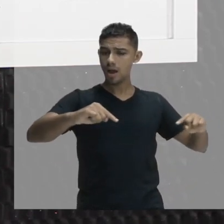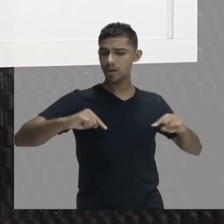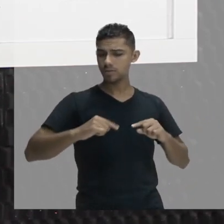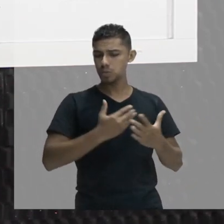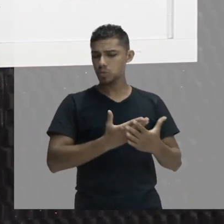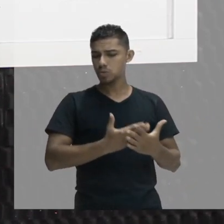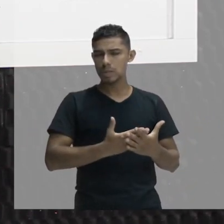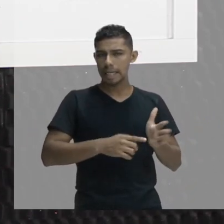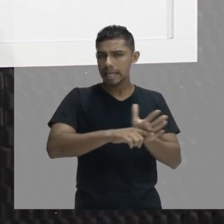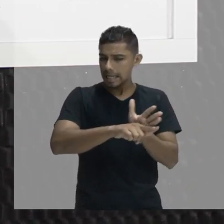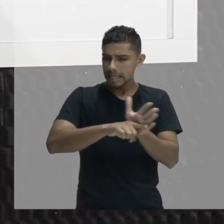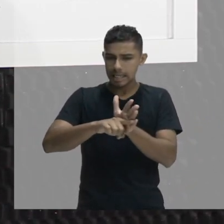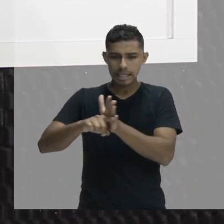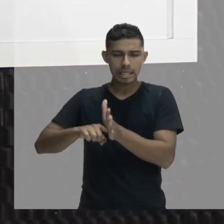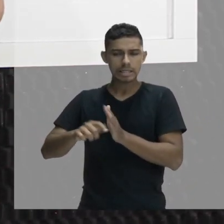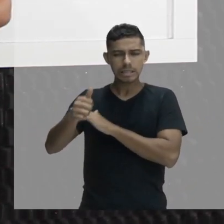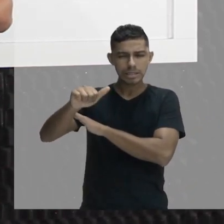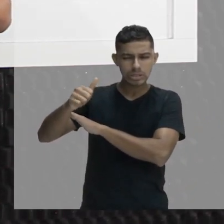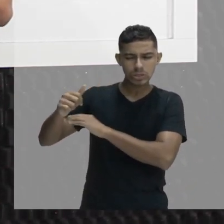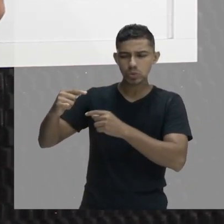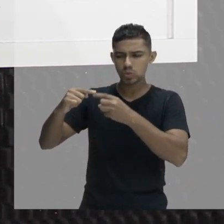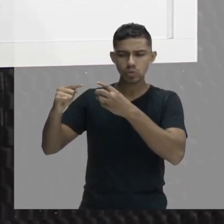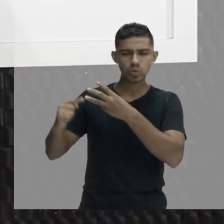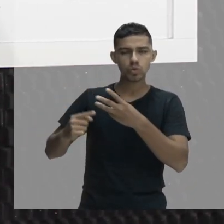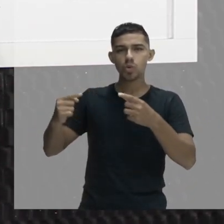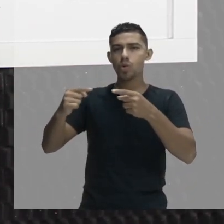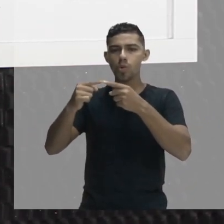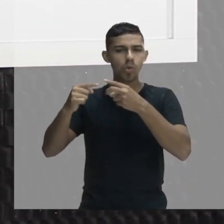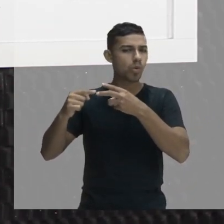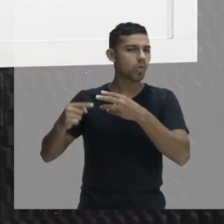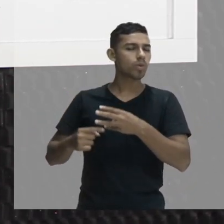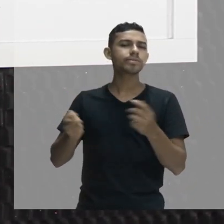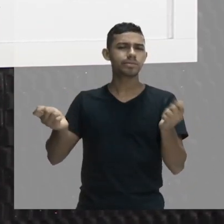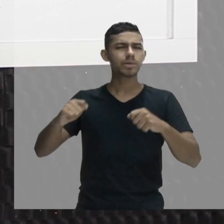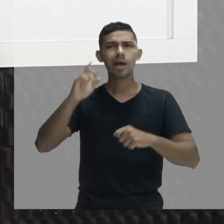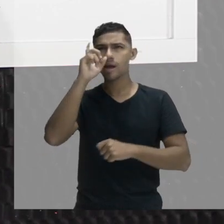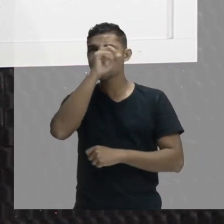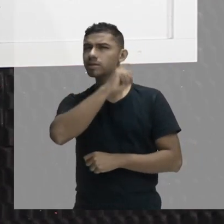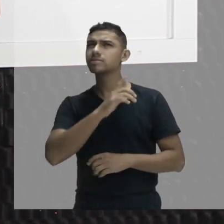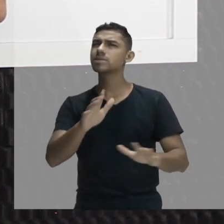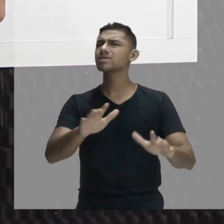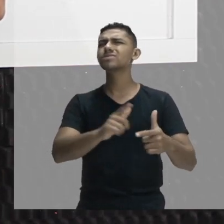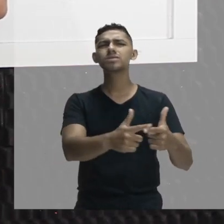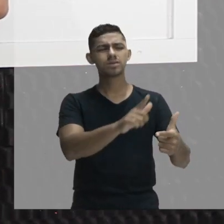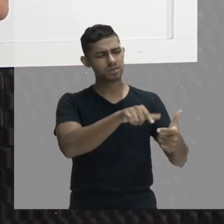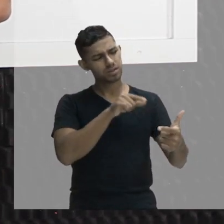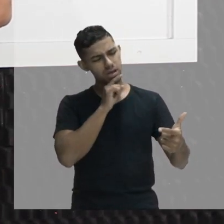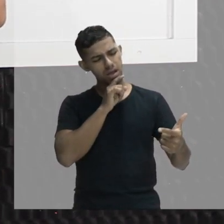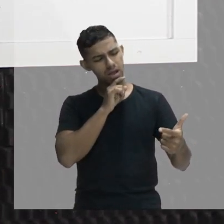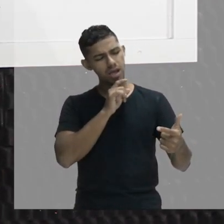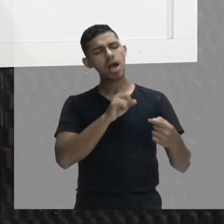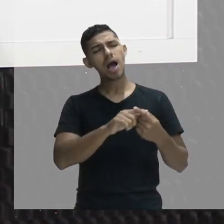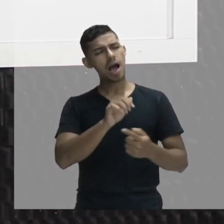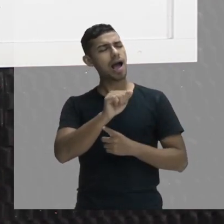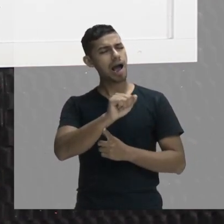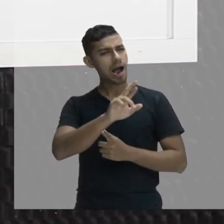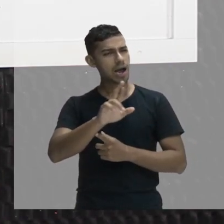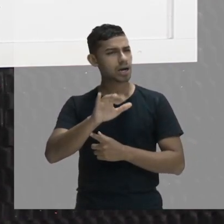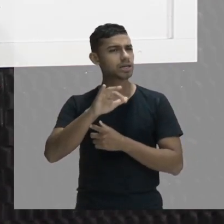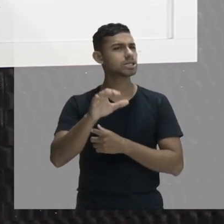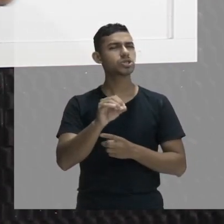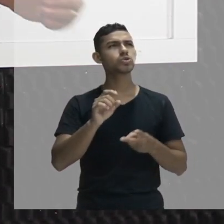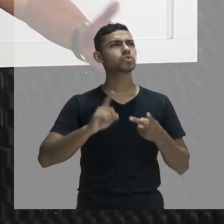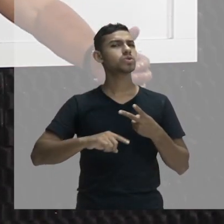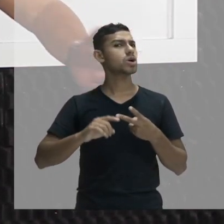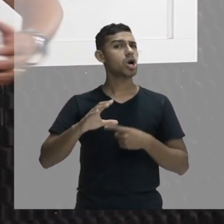estudar análise combinatória, que a maioria dos alunos tem mesmo essa dificuldade. Eles pegam um problema, professor, isso aqui é arranjo, isso aqui é